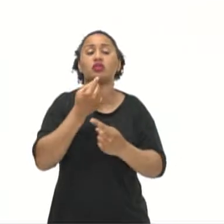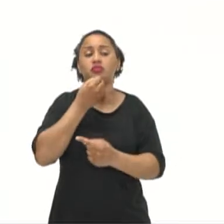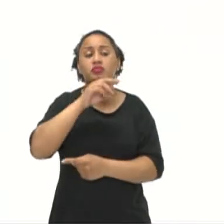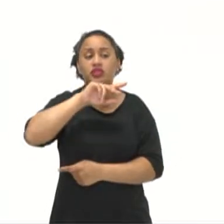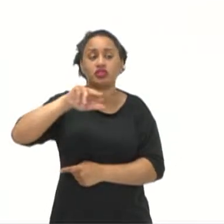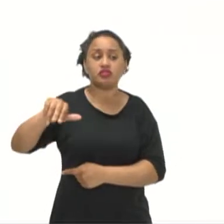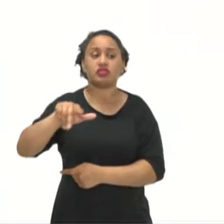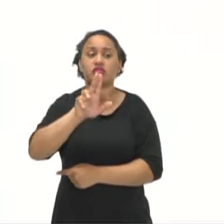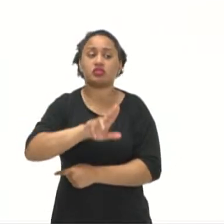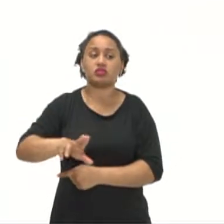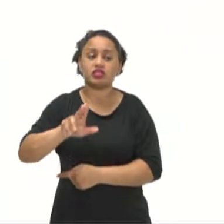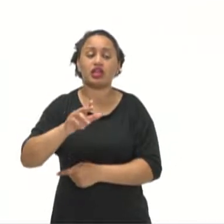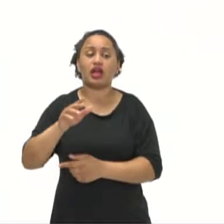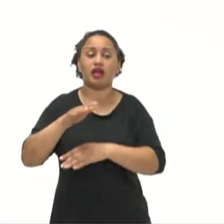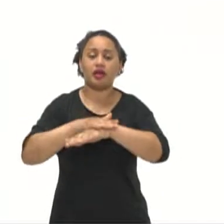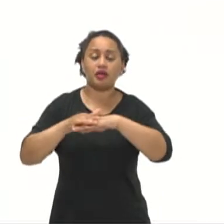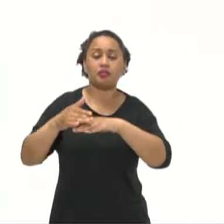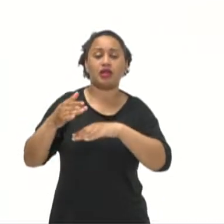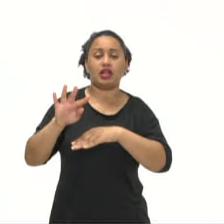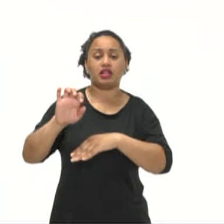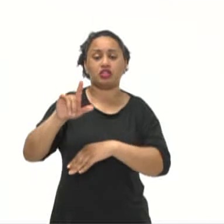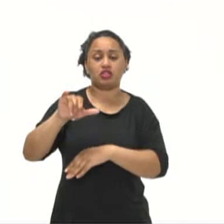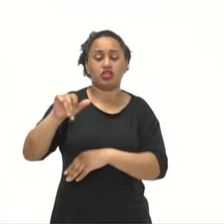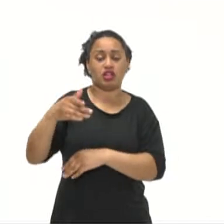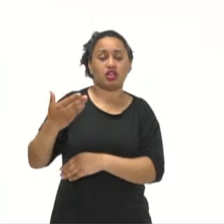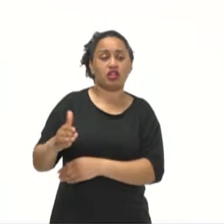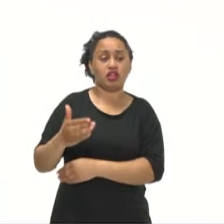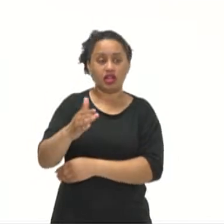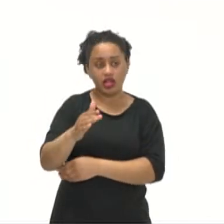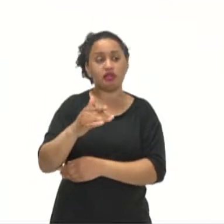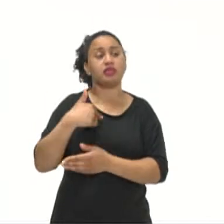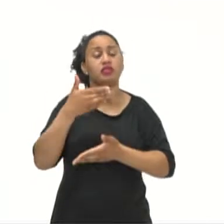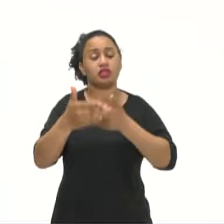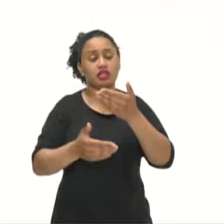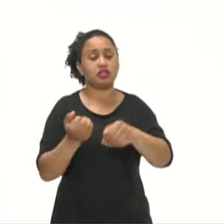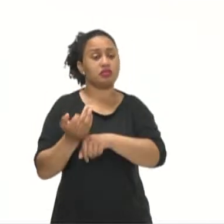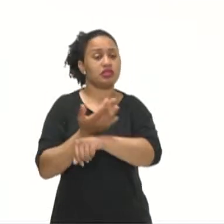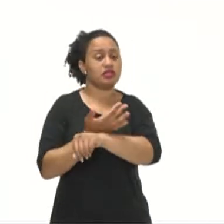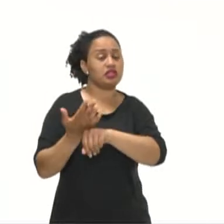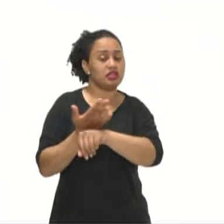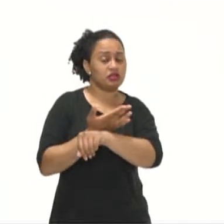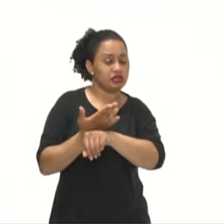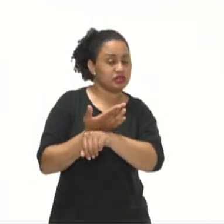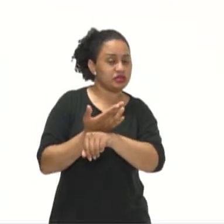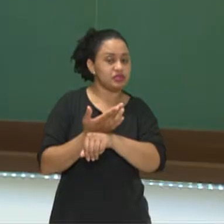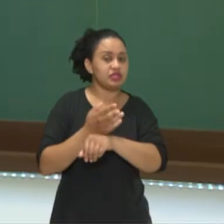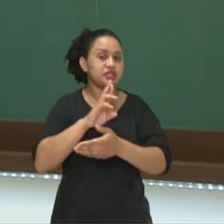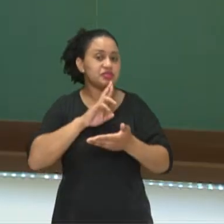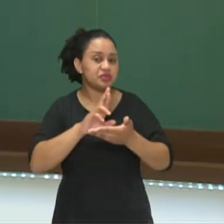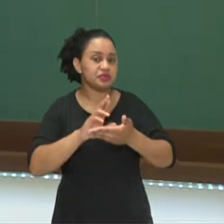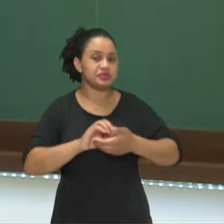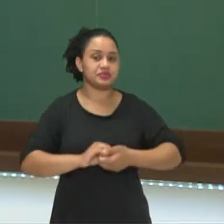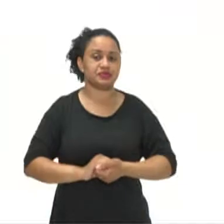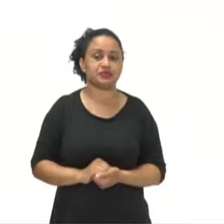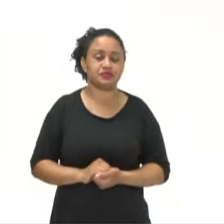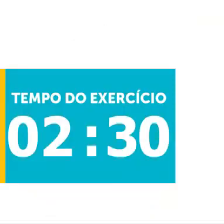os benefícios da utilização dessa pele de tilápia no tratamento de queimaduras. Vamos lá?